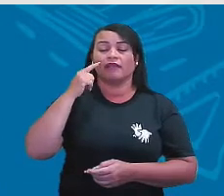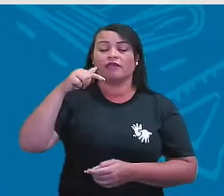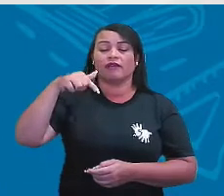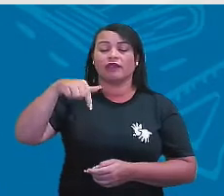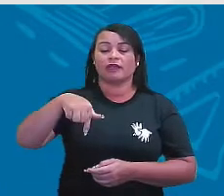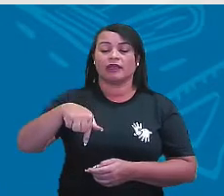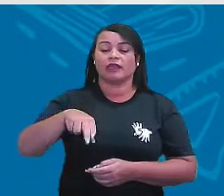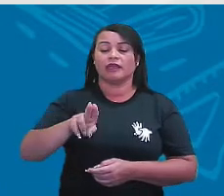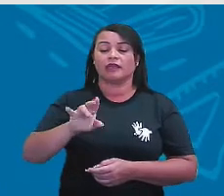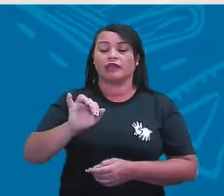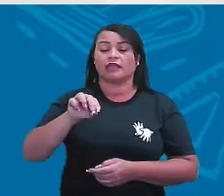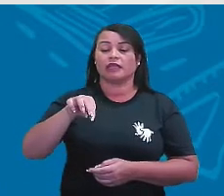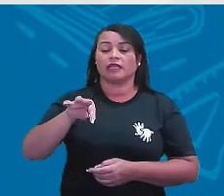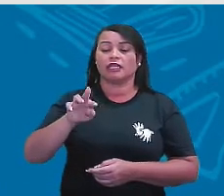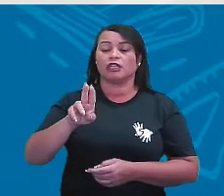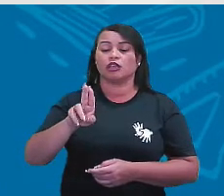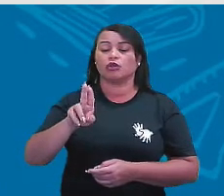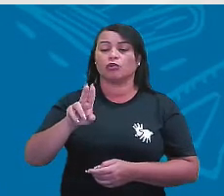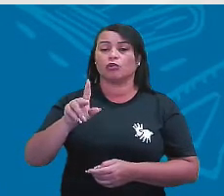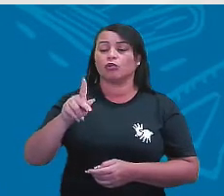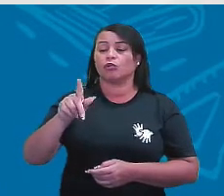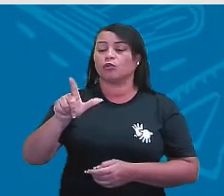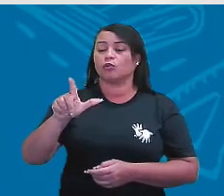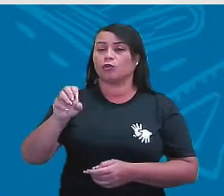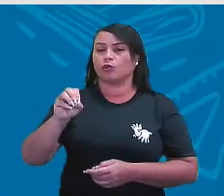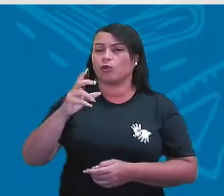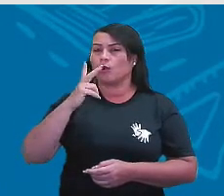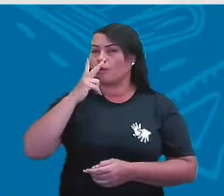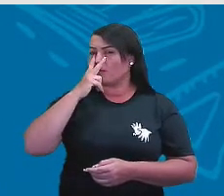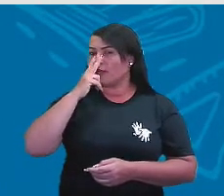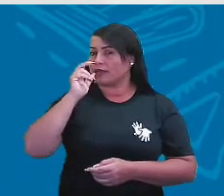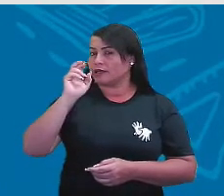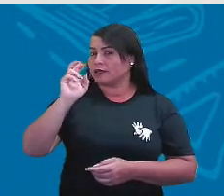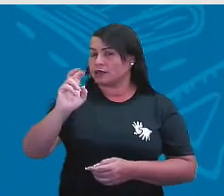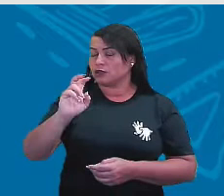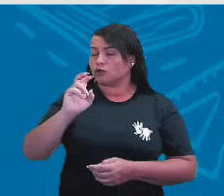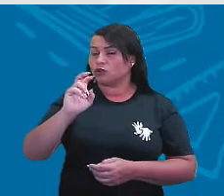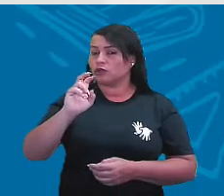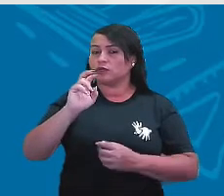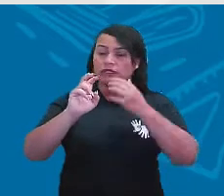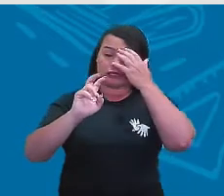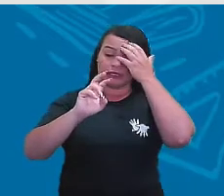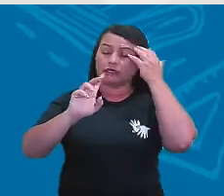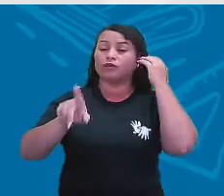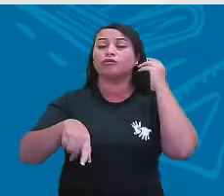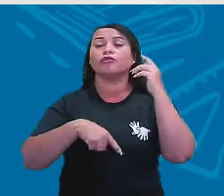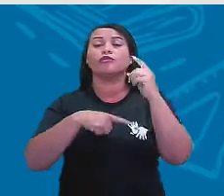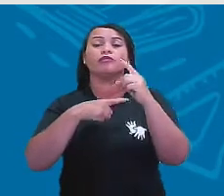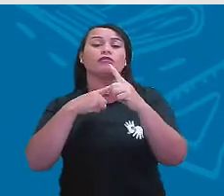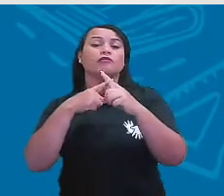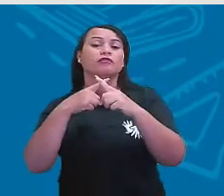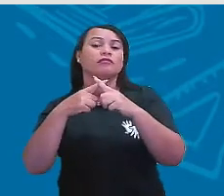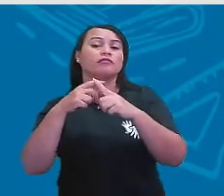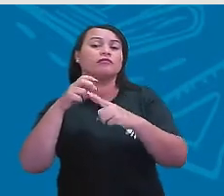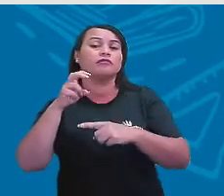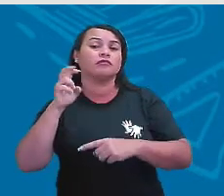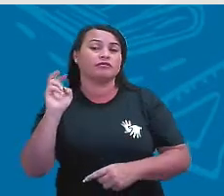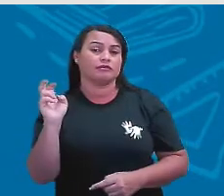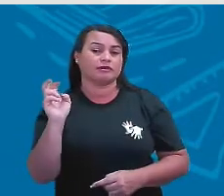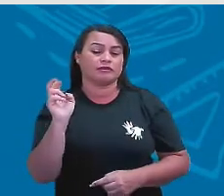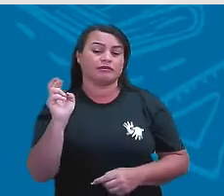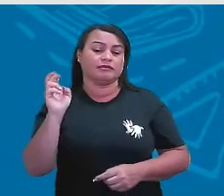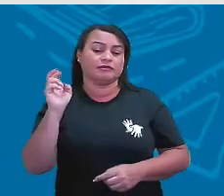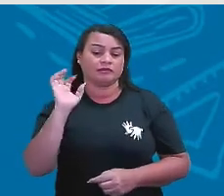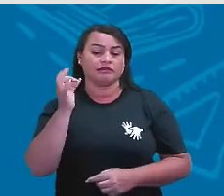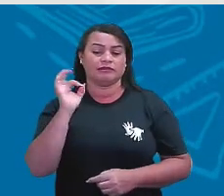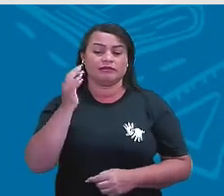quinto, que me lembra cinco. Então, ó, multiplicar um quíntuplo é multiplicar por 5,